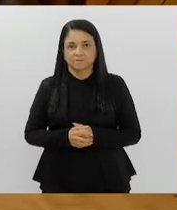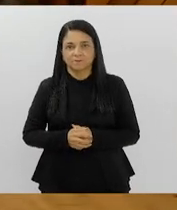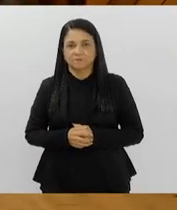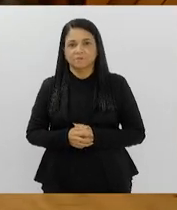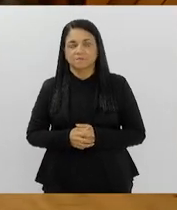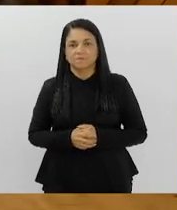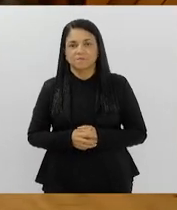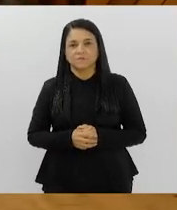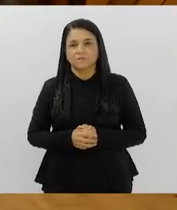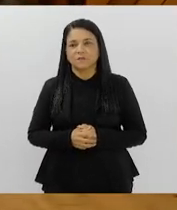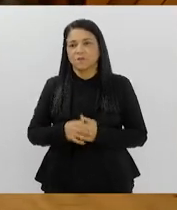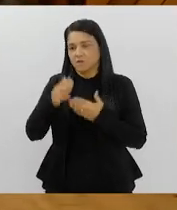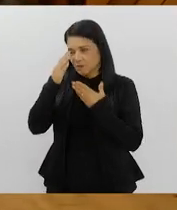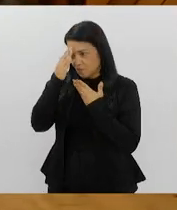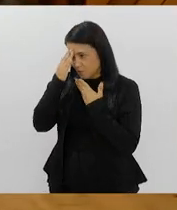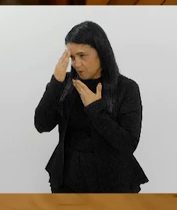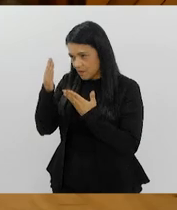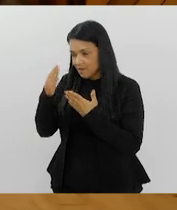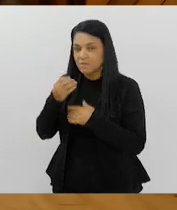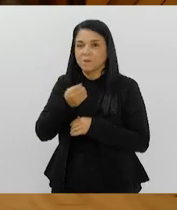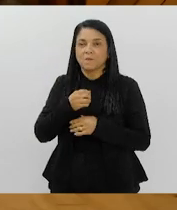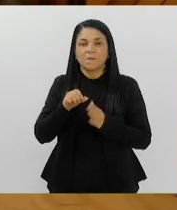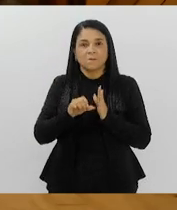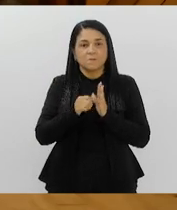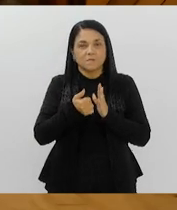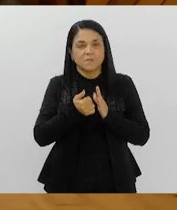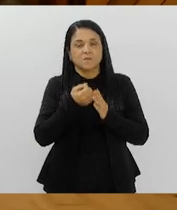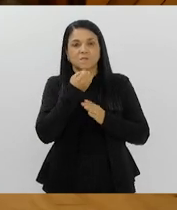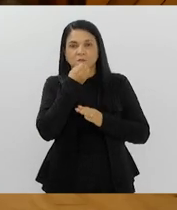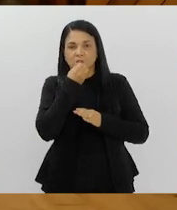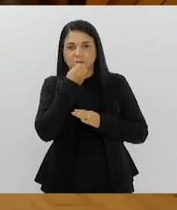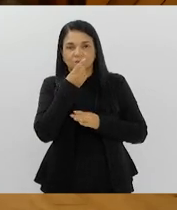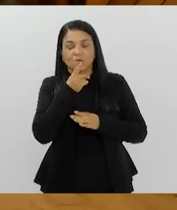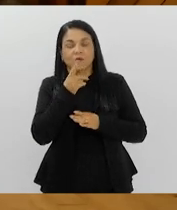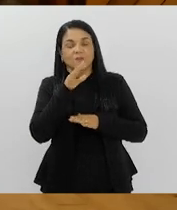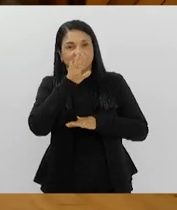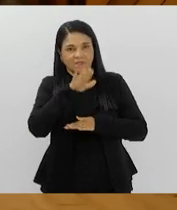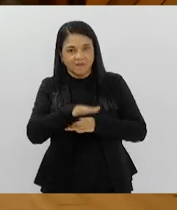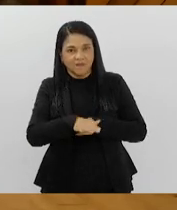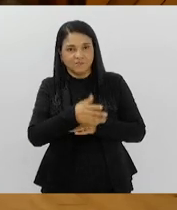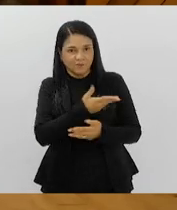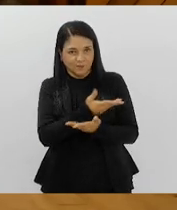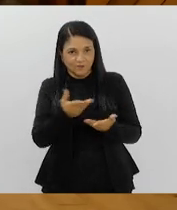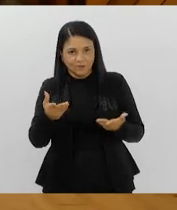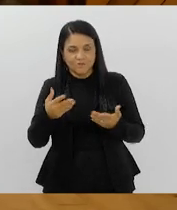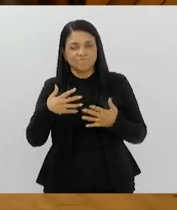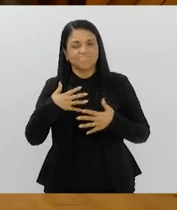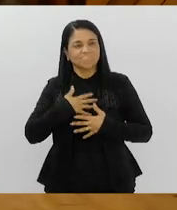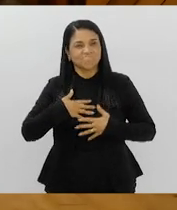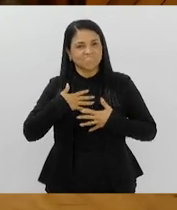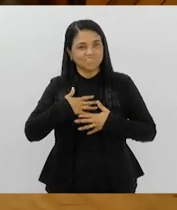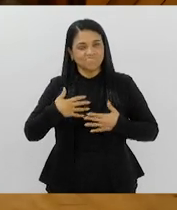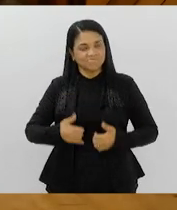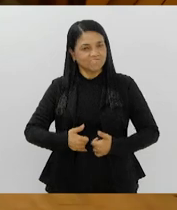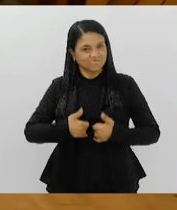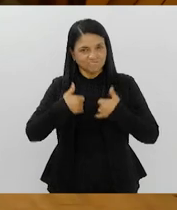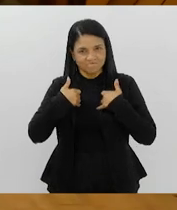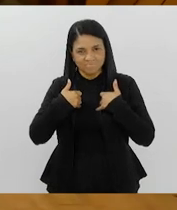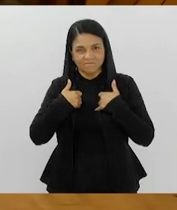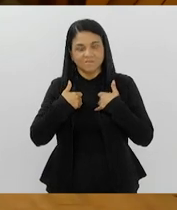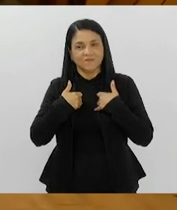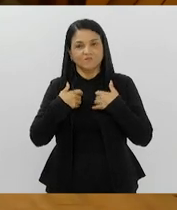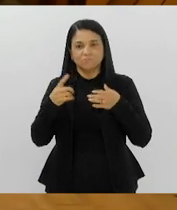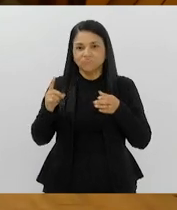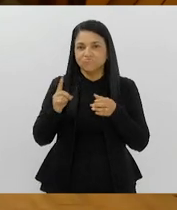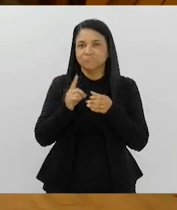Obrigado. Primeiramente, bom dia a todos. É um privilégio, uma honra estar fazendo parte de uma construção de algo